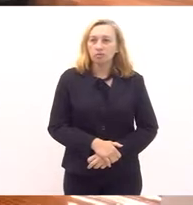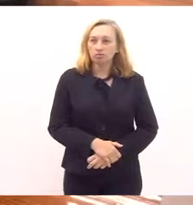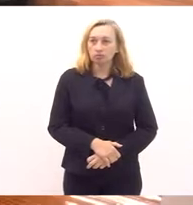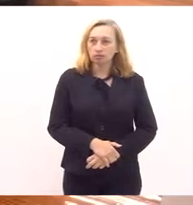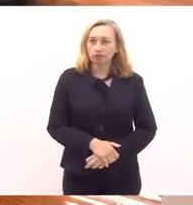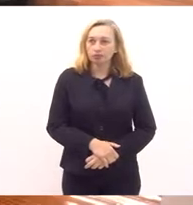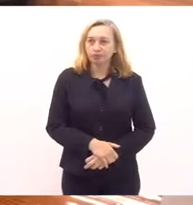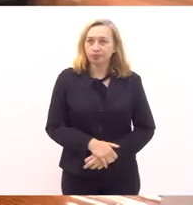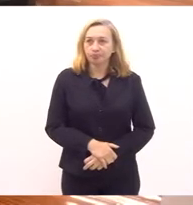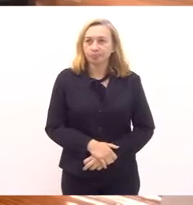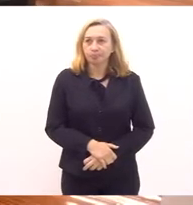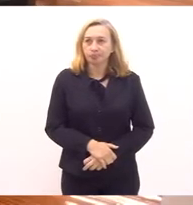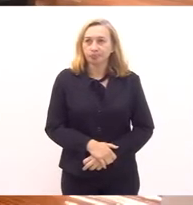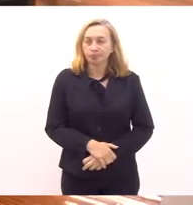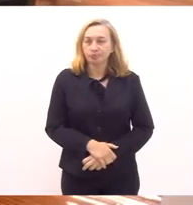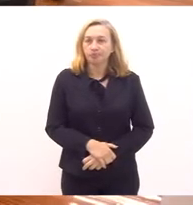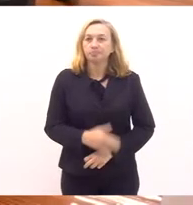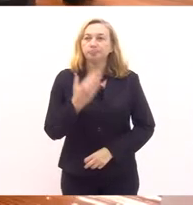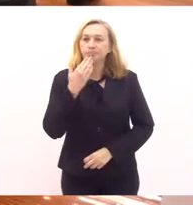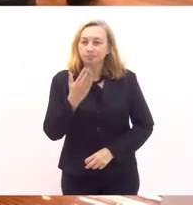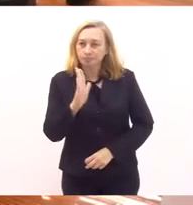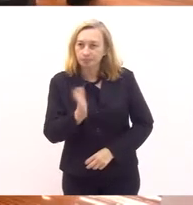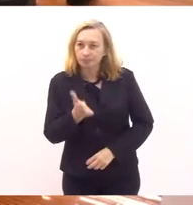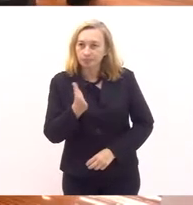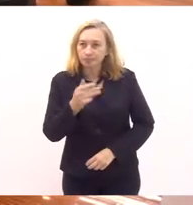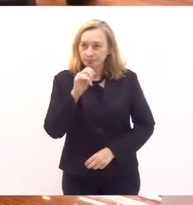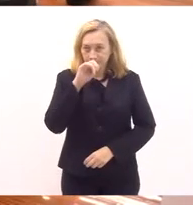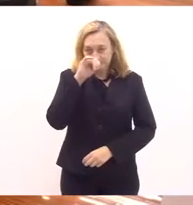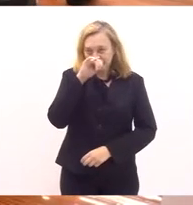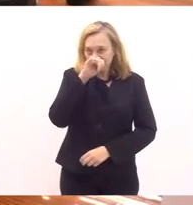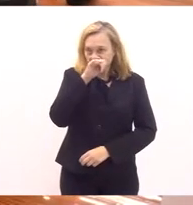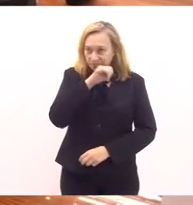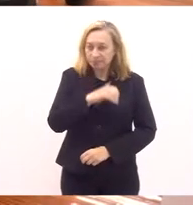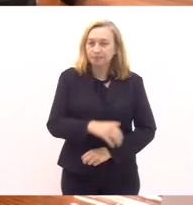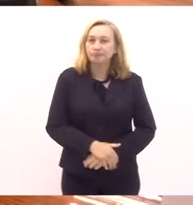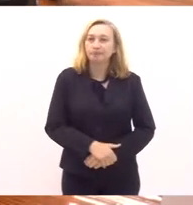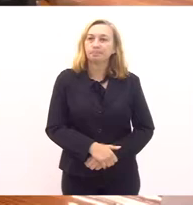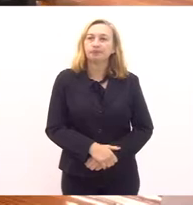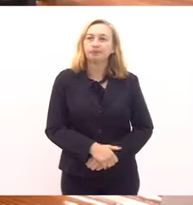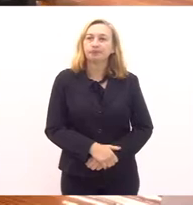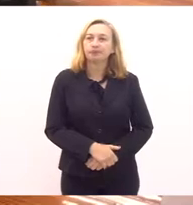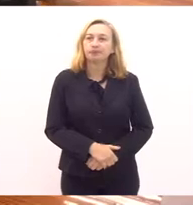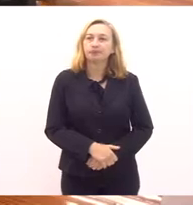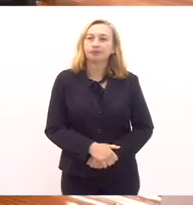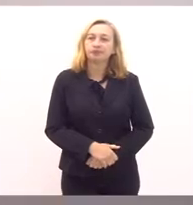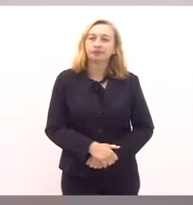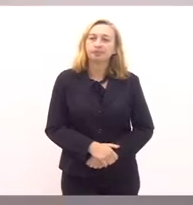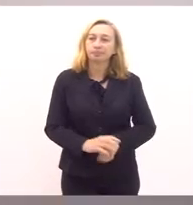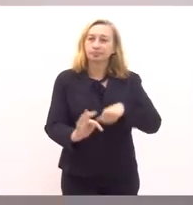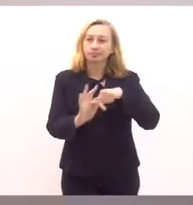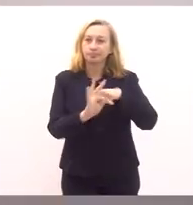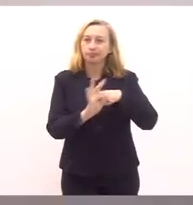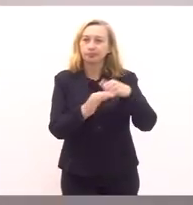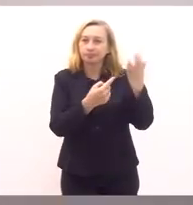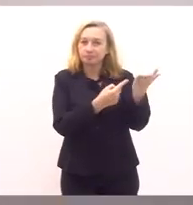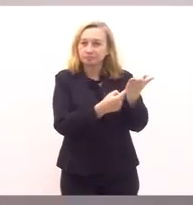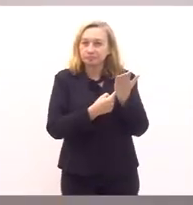favor. Pedir já de antemão para que a técnica nos